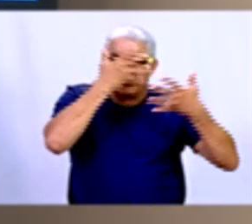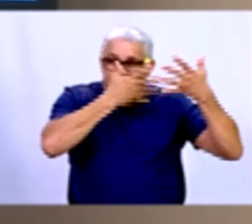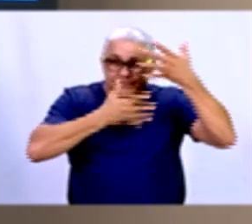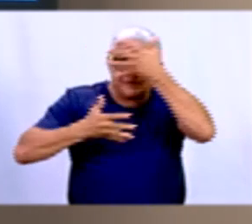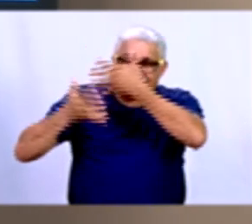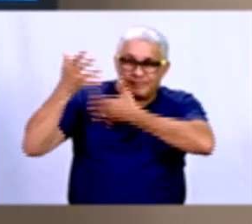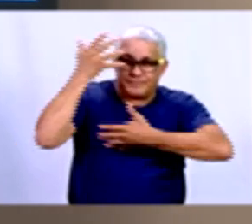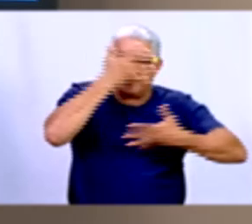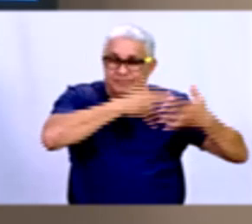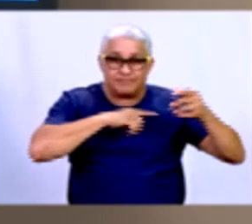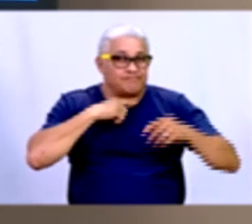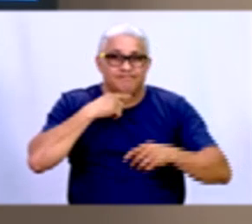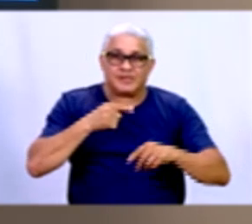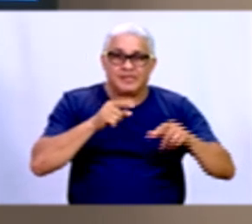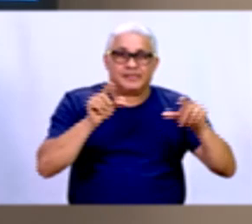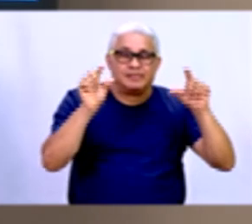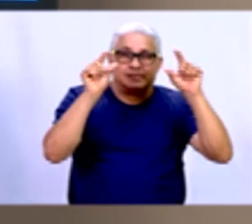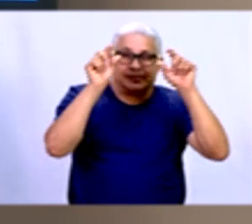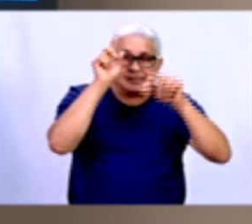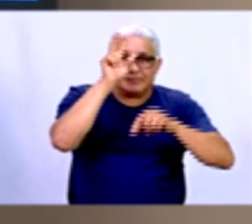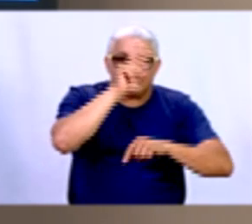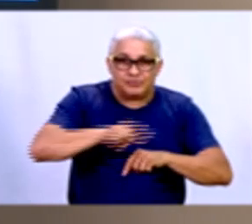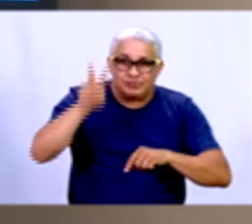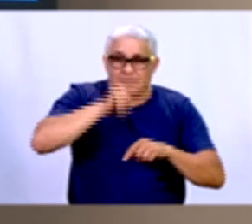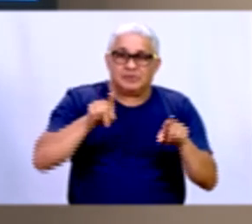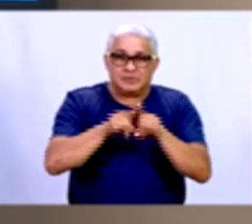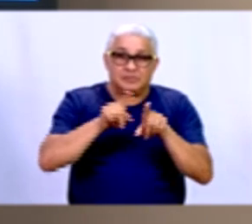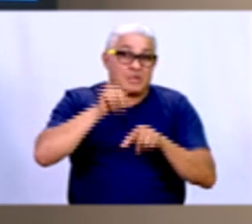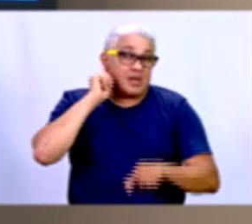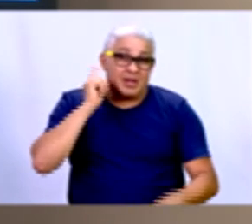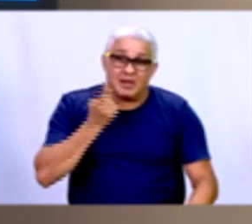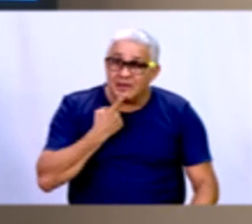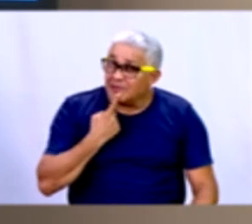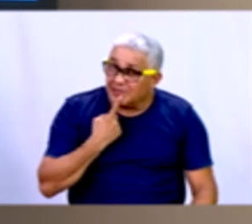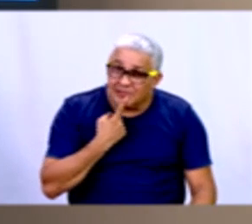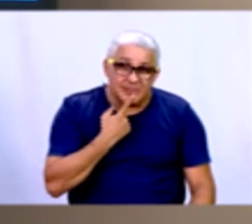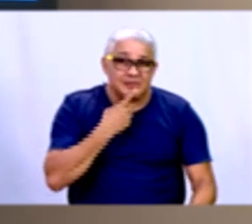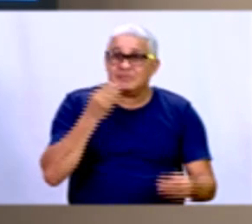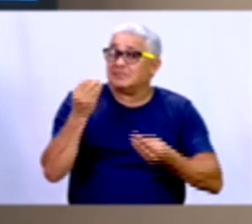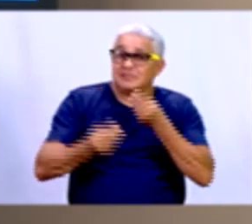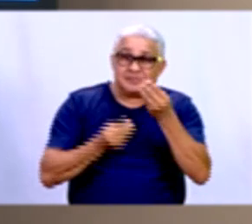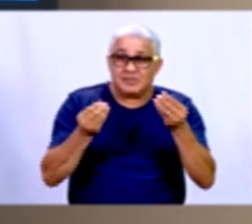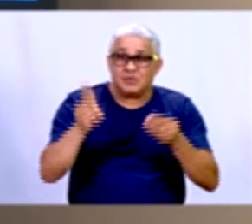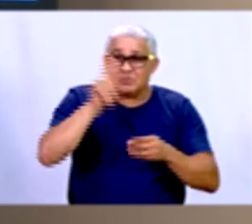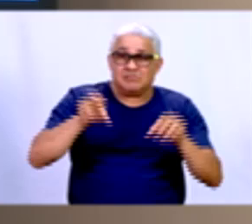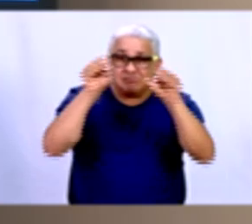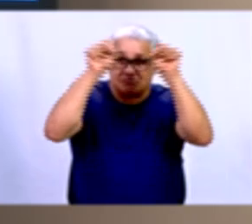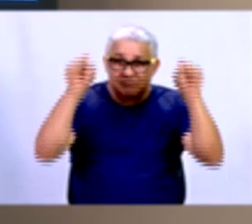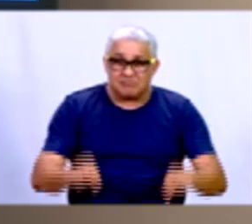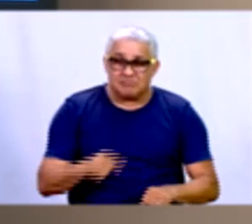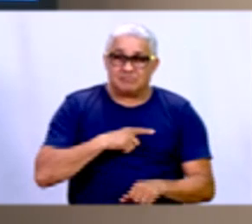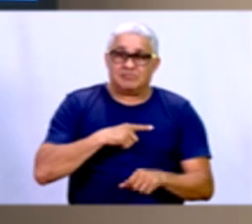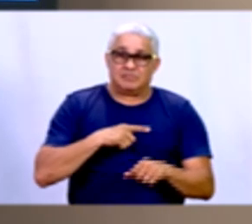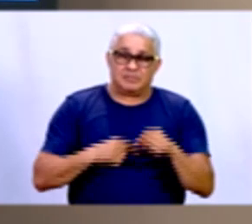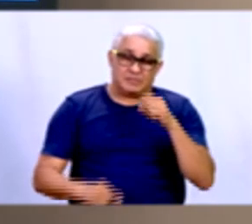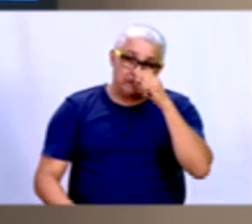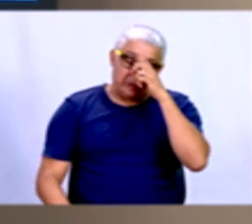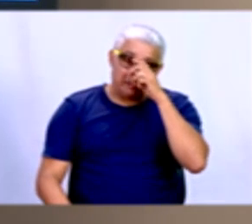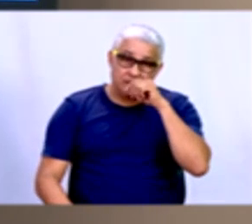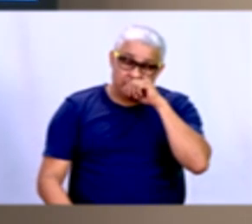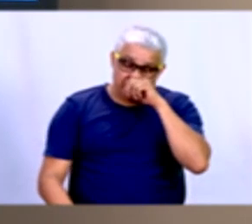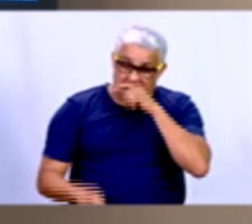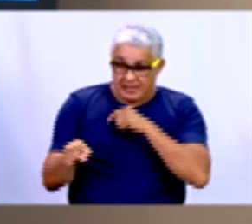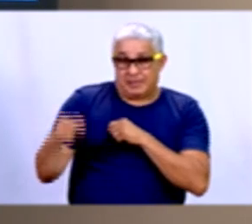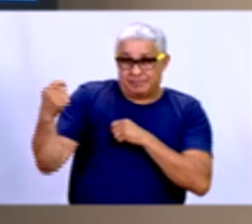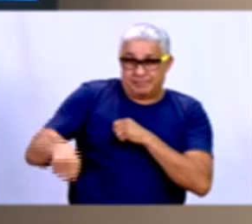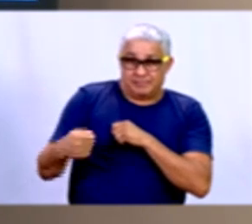tá? Se ele tiver dificuldade auditiva, não adianta eu utilizar um sistema que ele vai